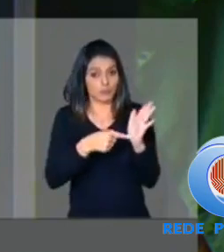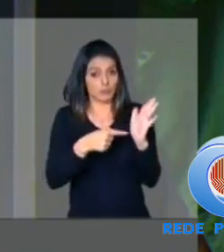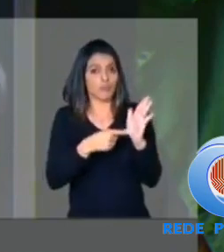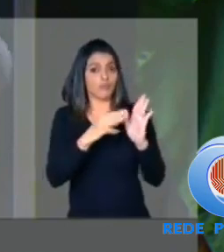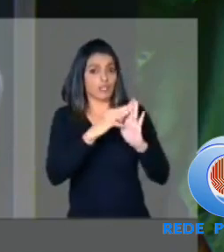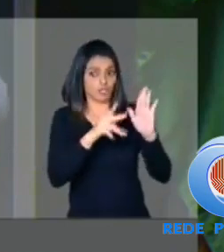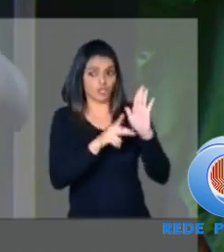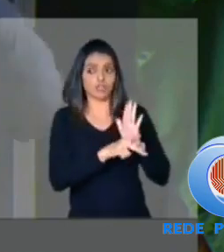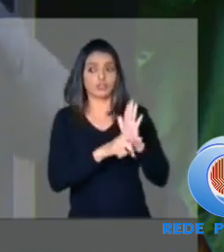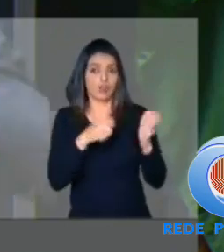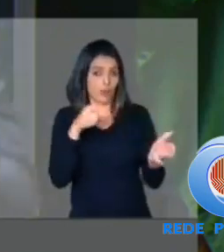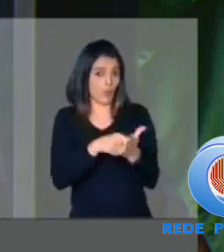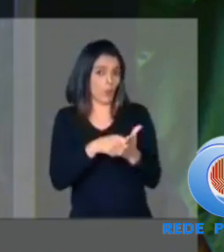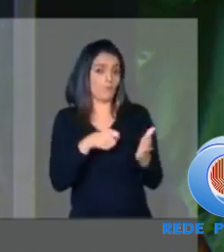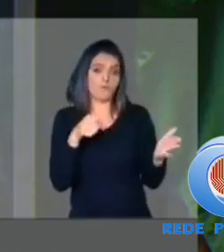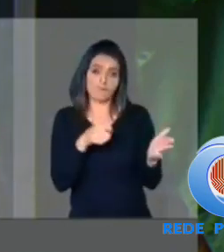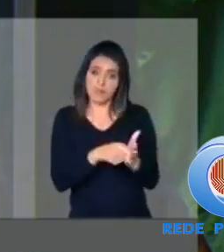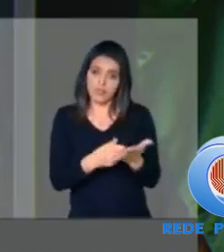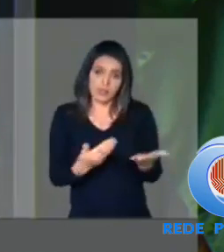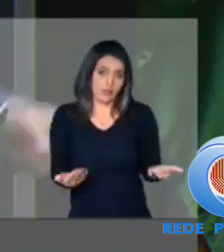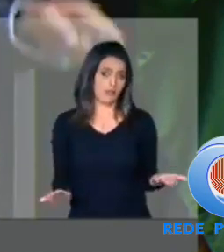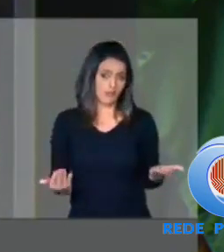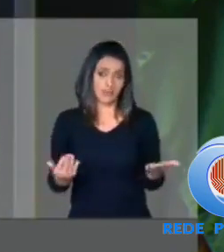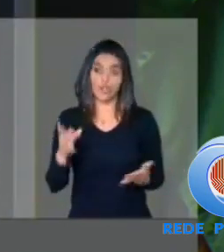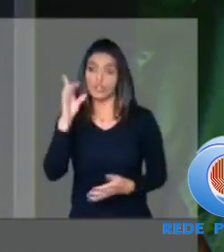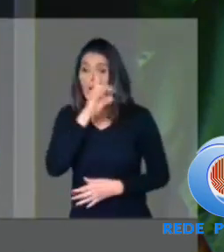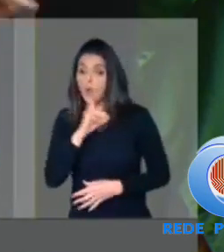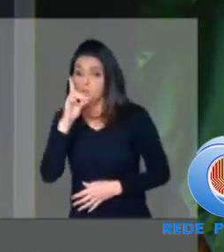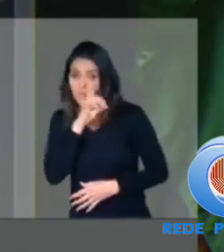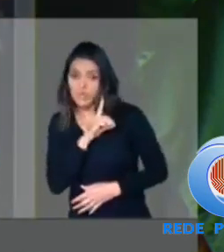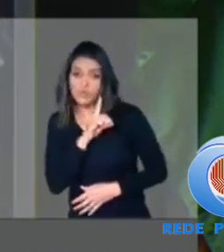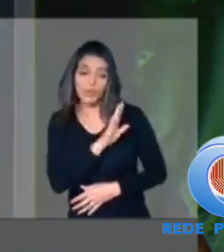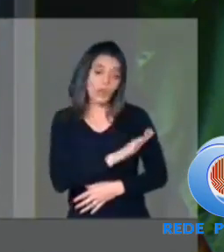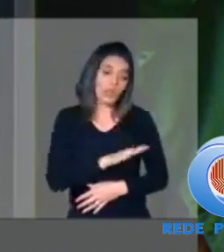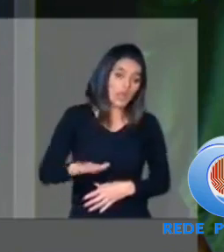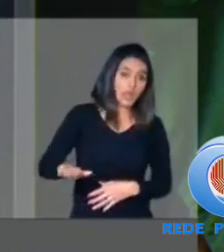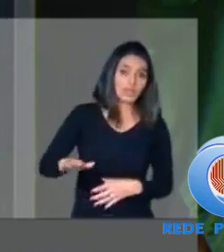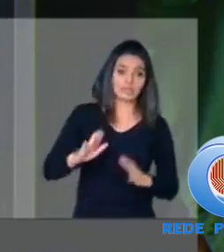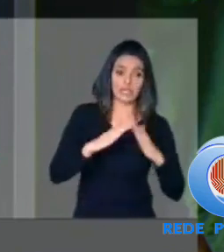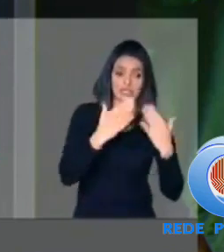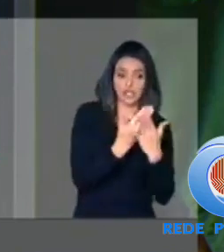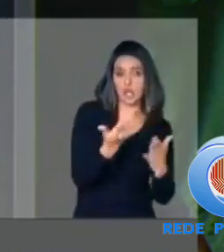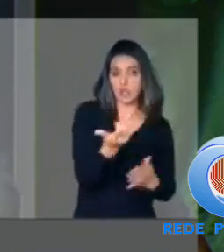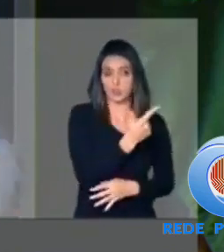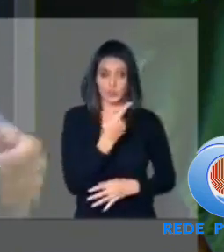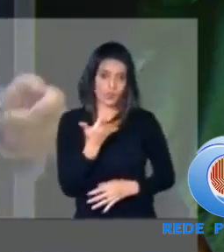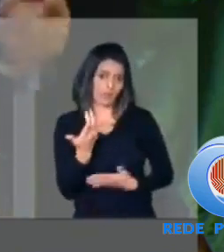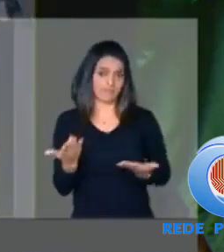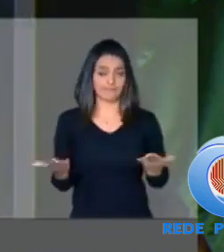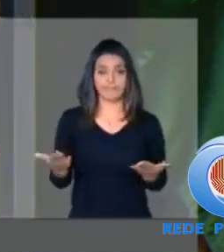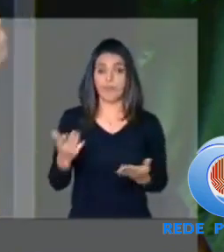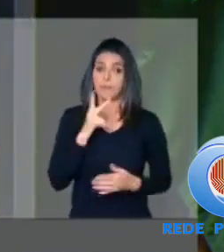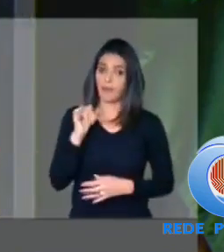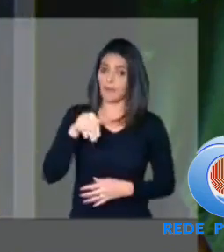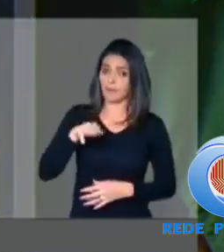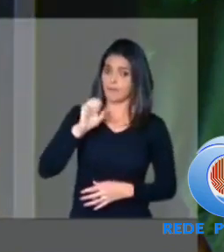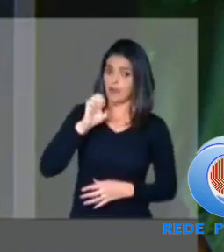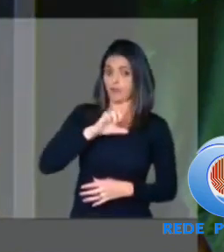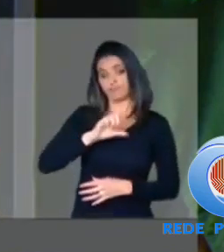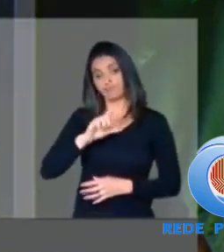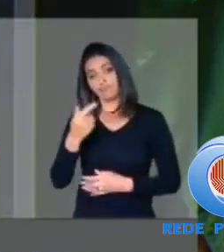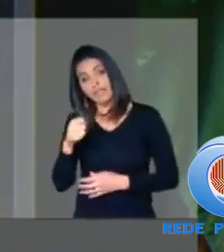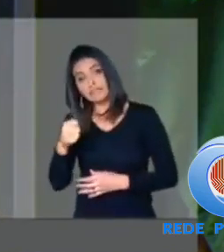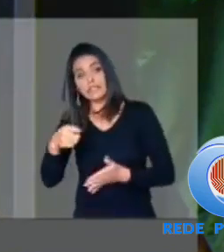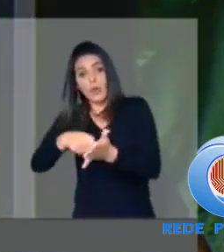provisória tira a possibilidade do convívio familiar, sem dar nada em troca para o trabalhador. E chamarem isso